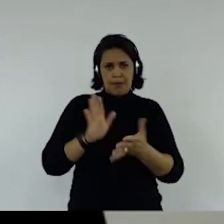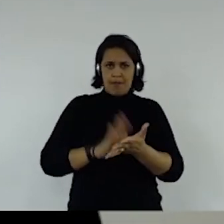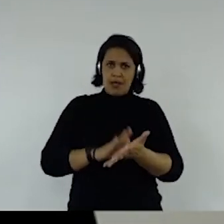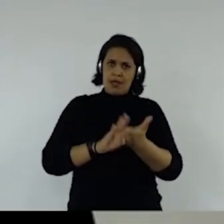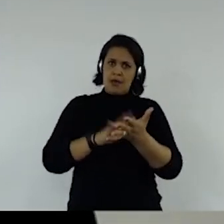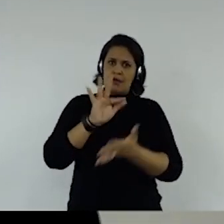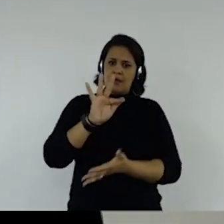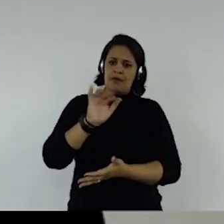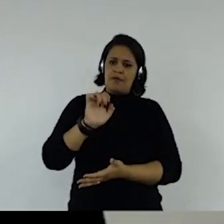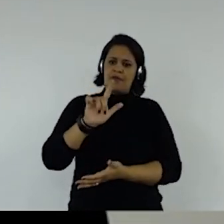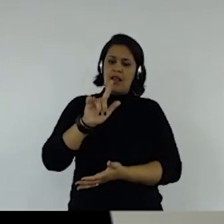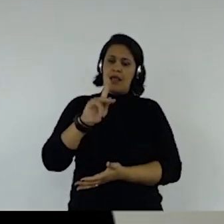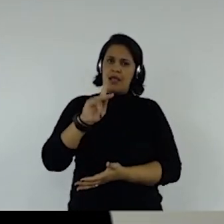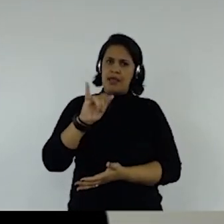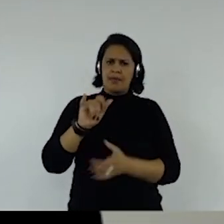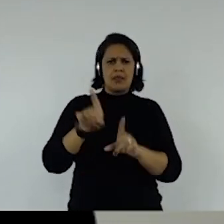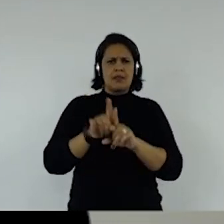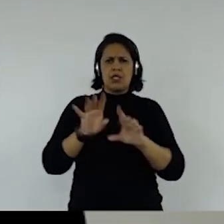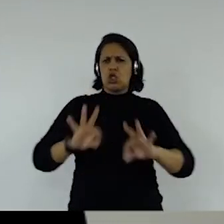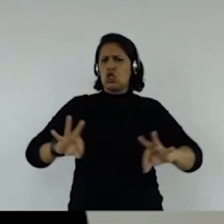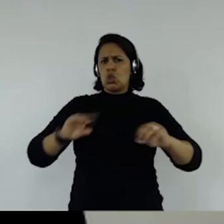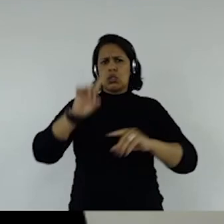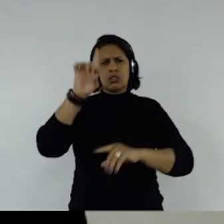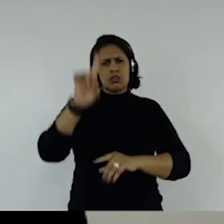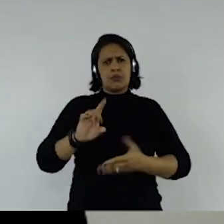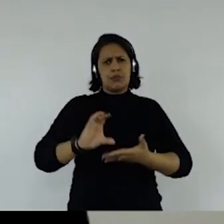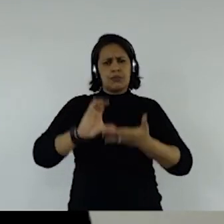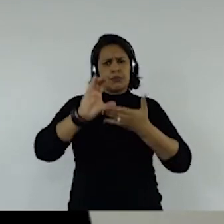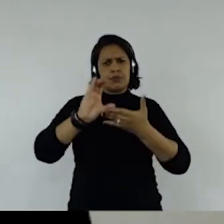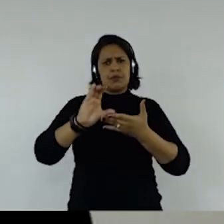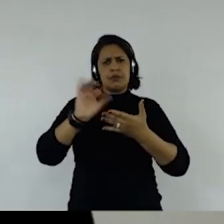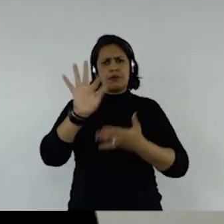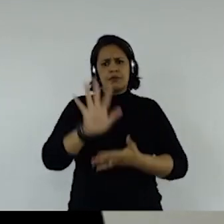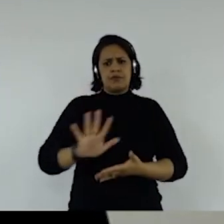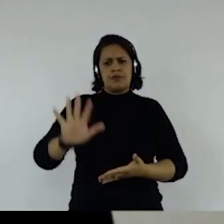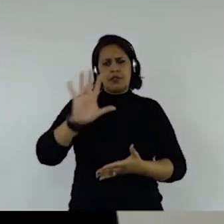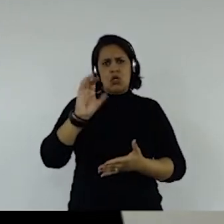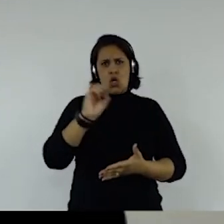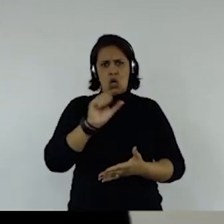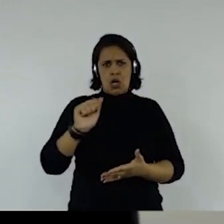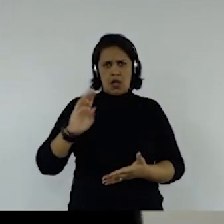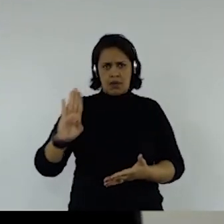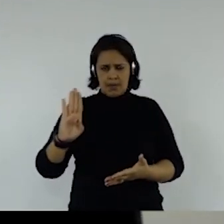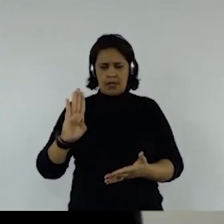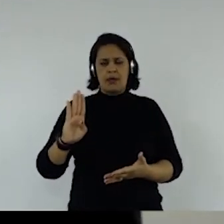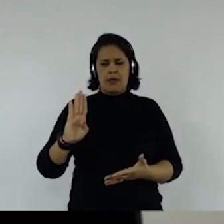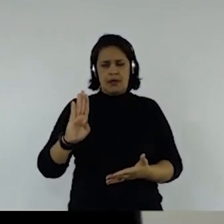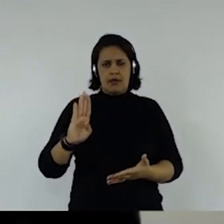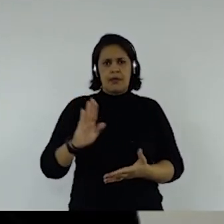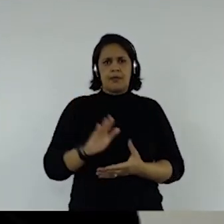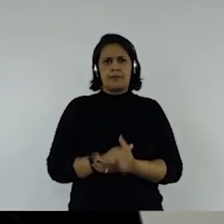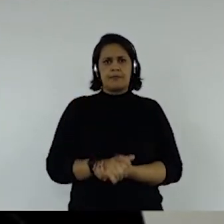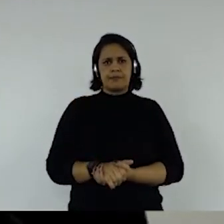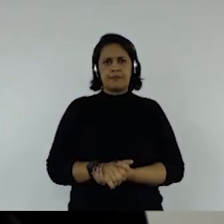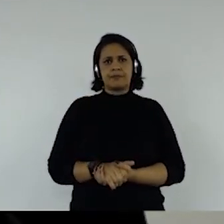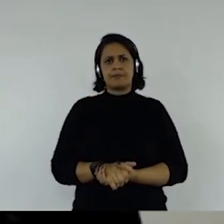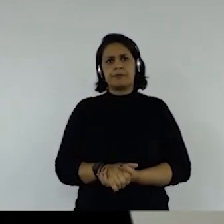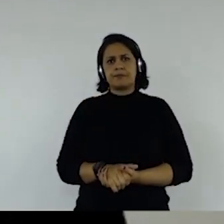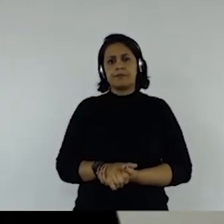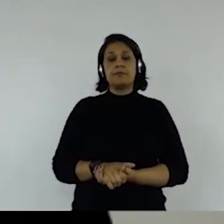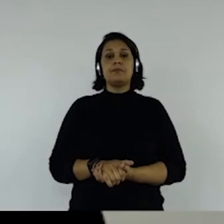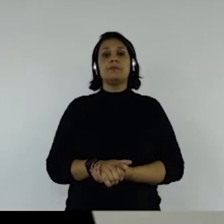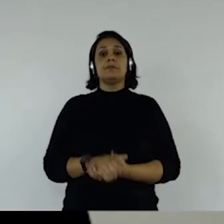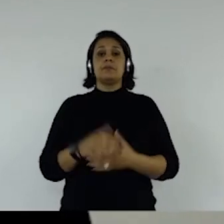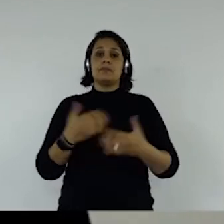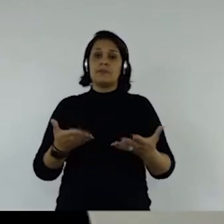Felipe Santa Cruz e toda a diretoria do Conselho Federal da OAB, em nome de quem saúdo o secretário-geral, meu amigo Beto